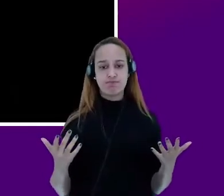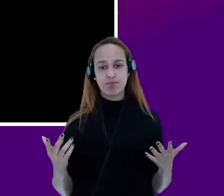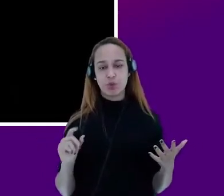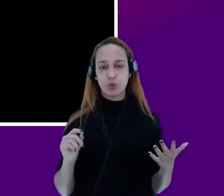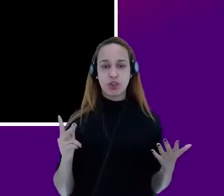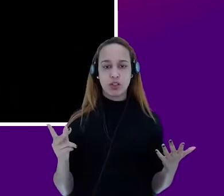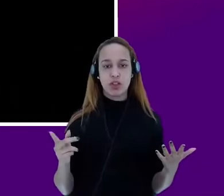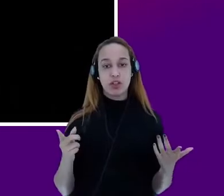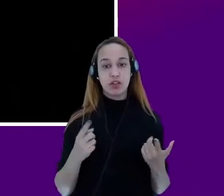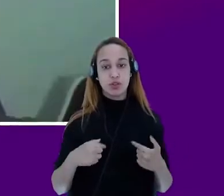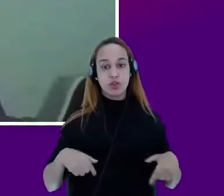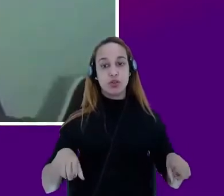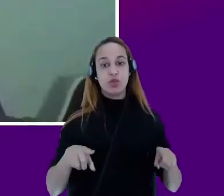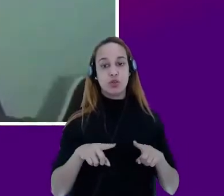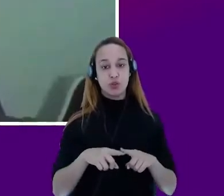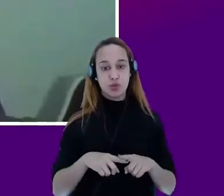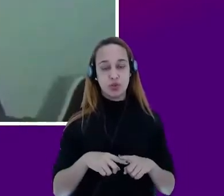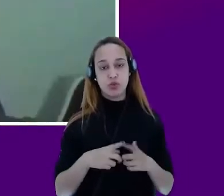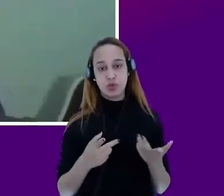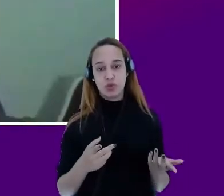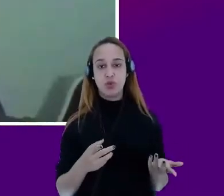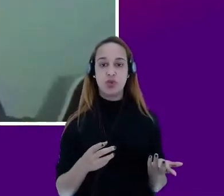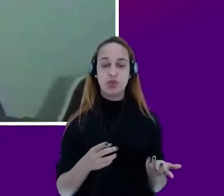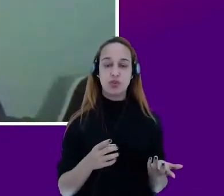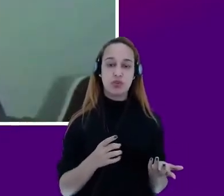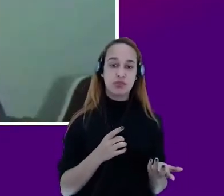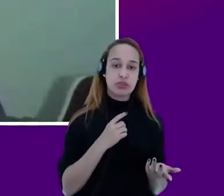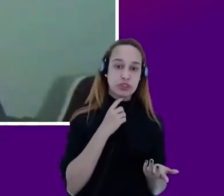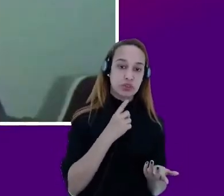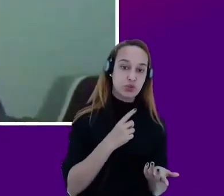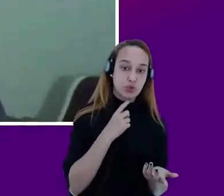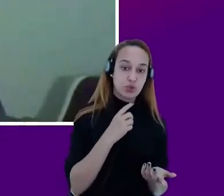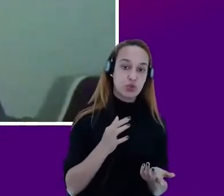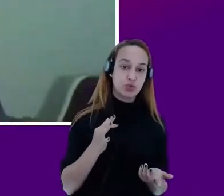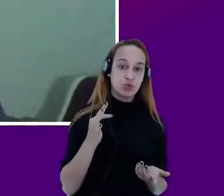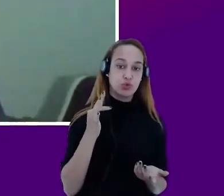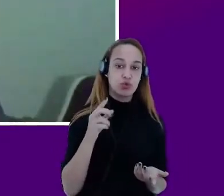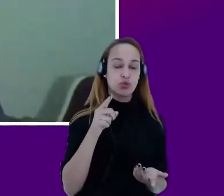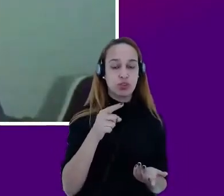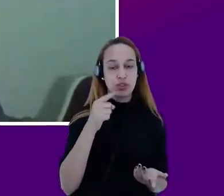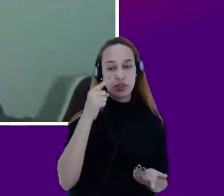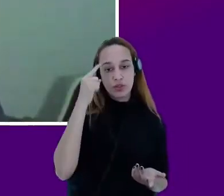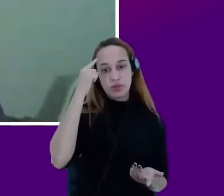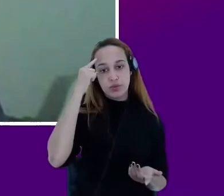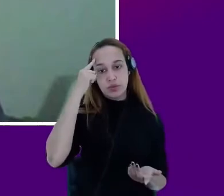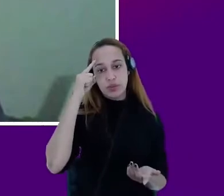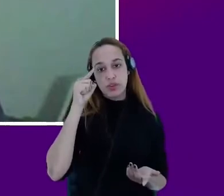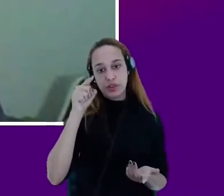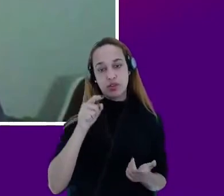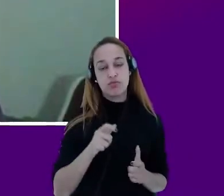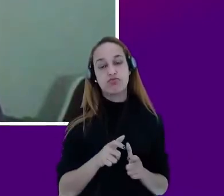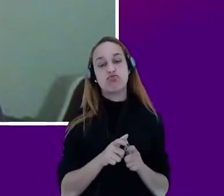das incertezas futuras, ou você acredita que isso deve desenvolver aí e crescer ainda